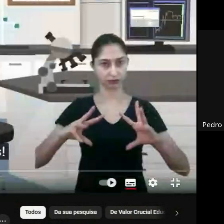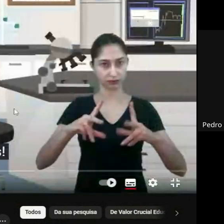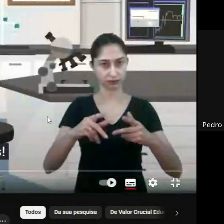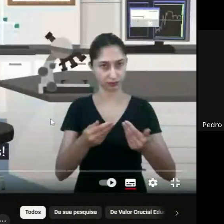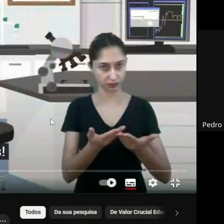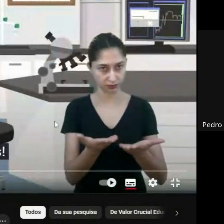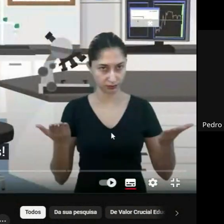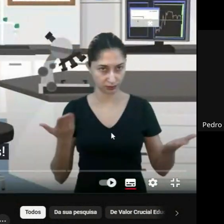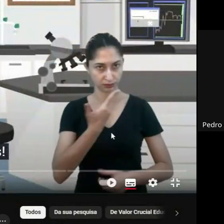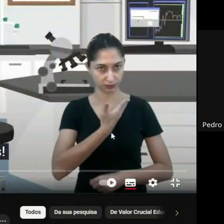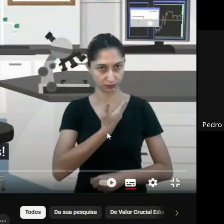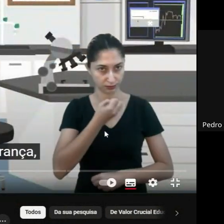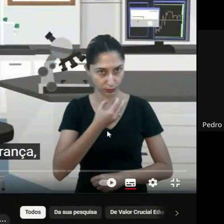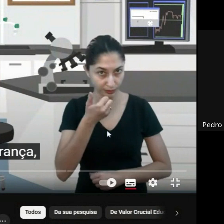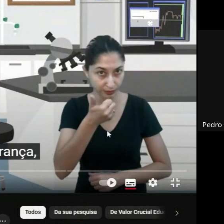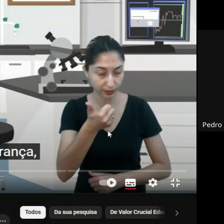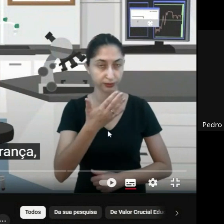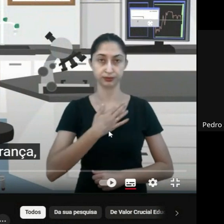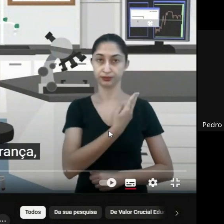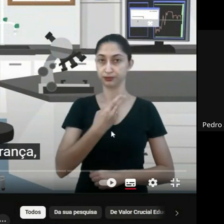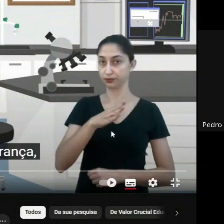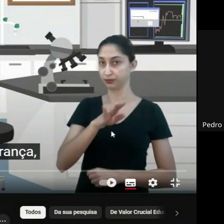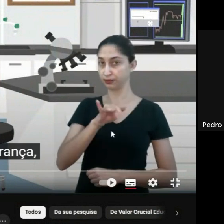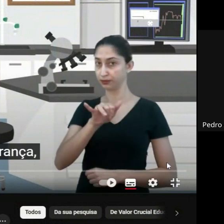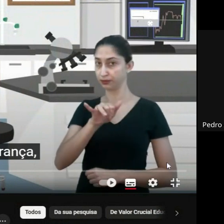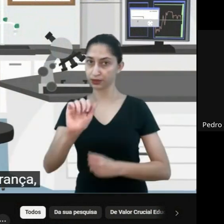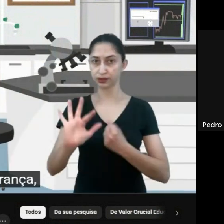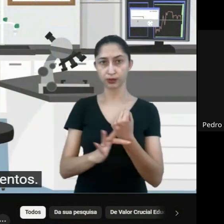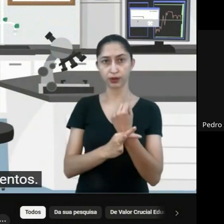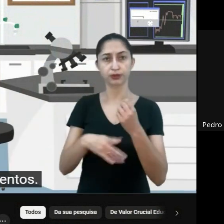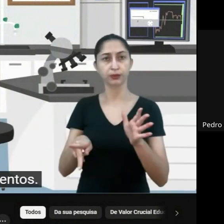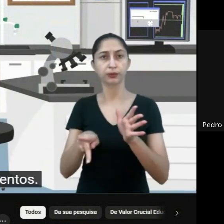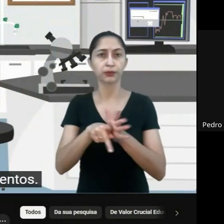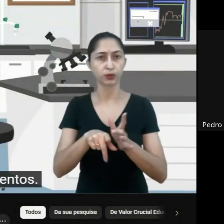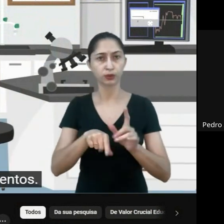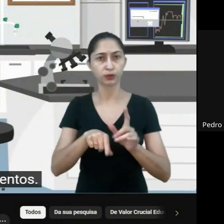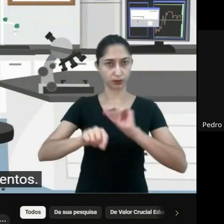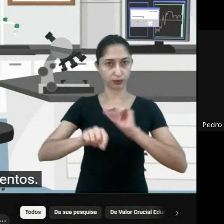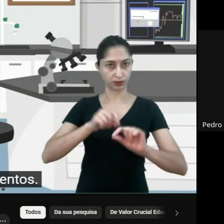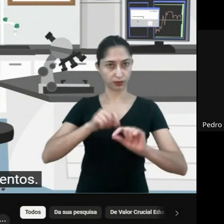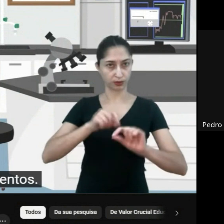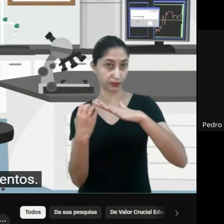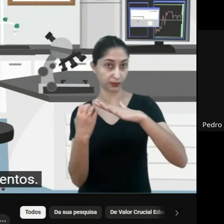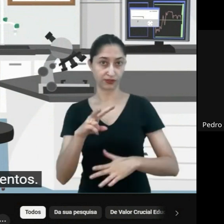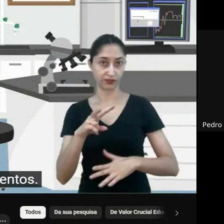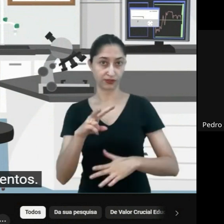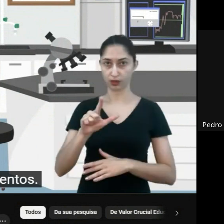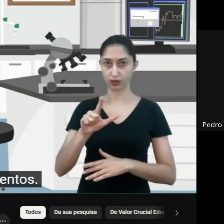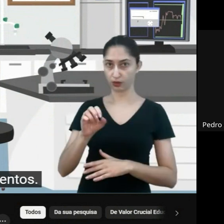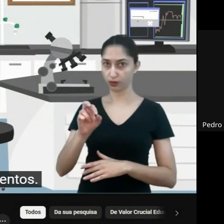Olá, amigos prevencionistas. Tudo bem? Meu nome é Bia Segurança, instrutora da Valor Crucial